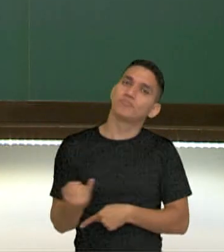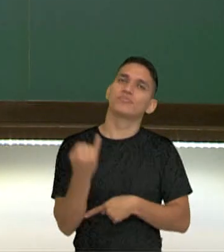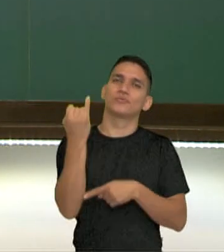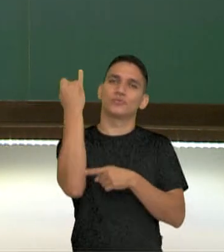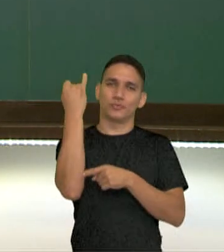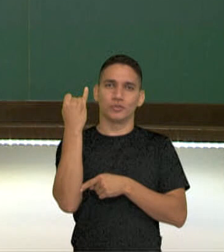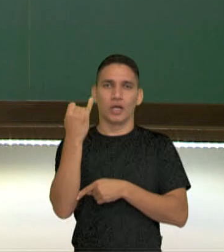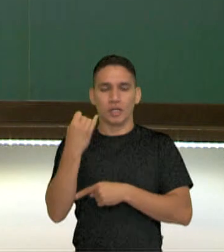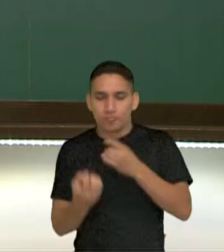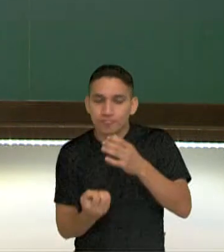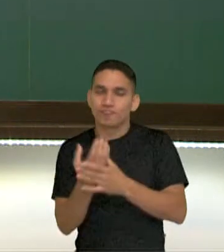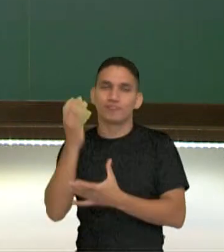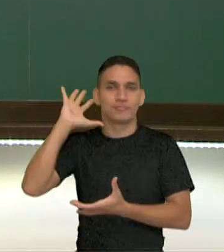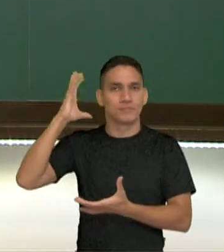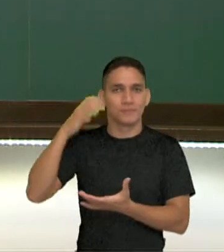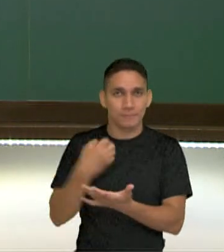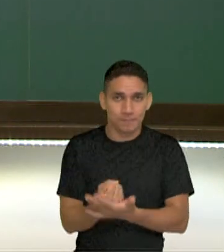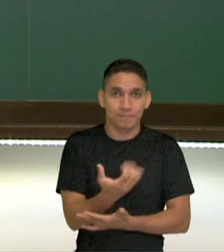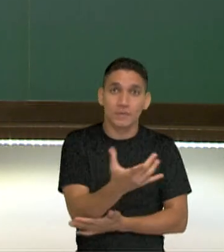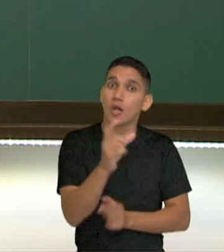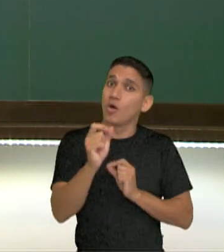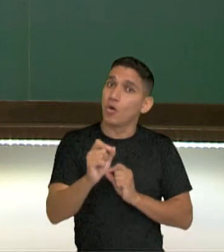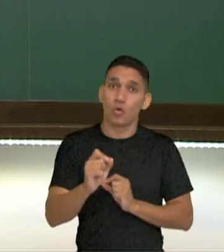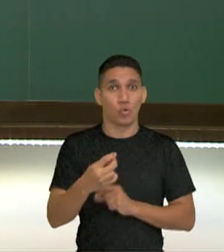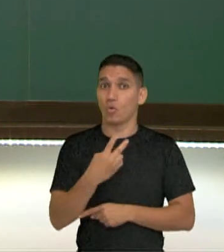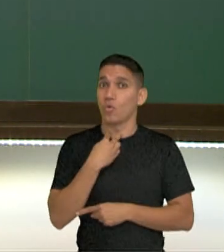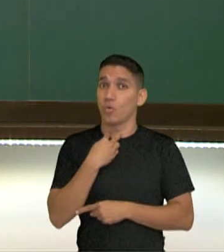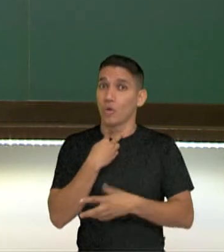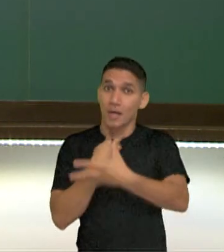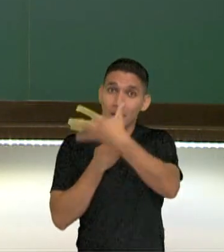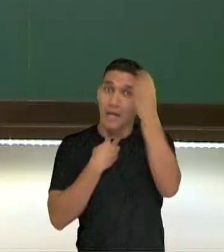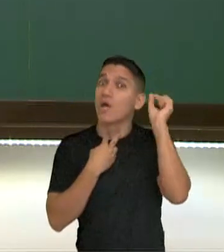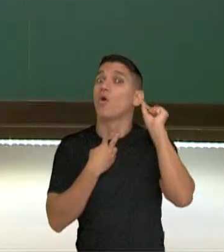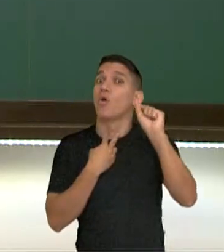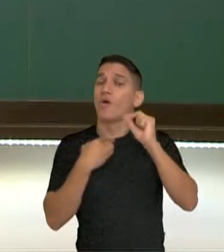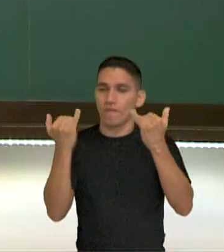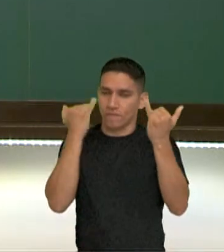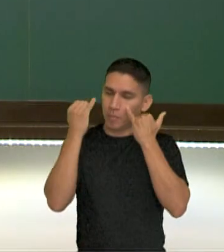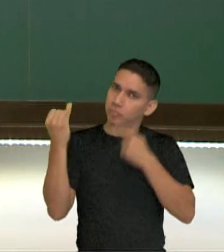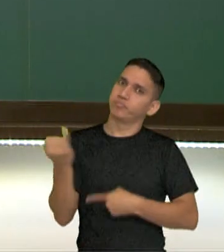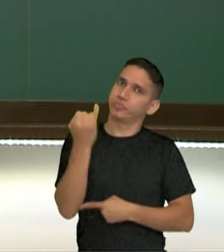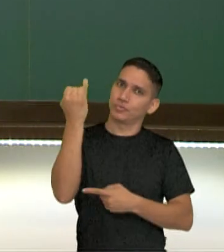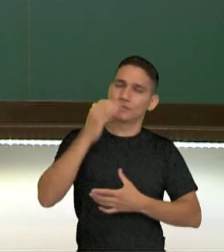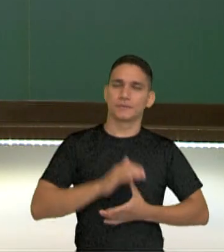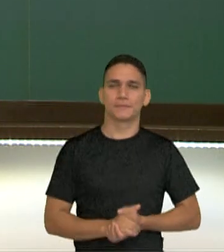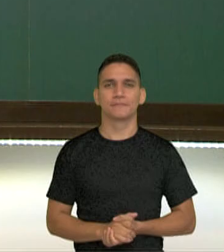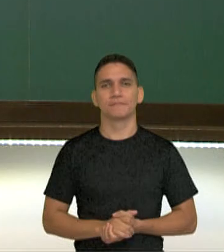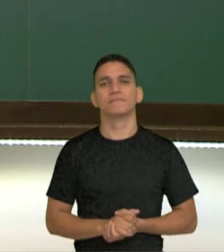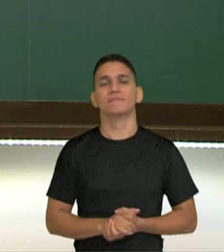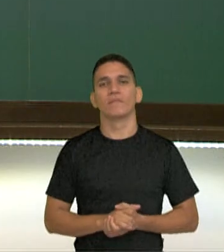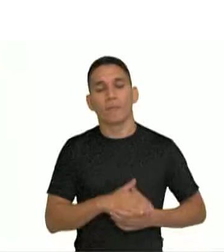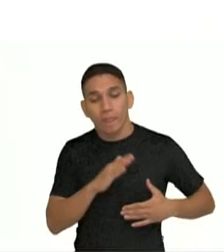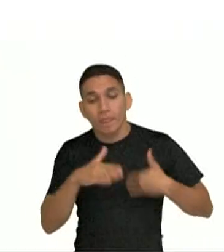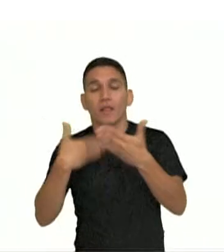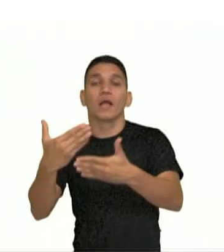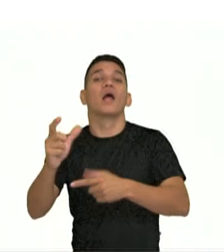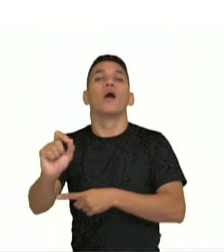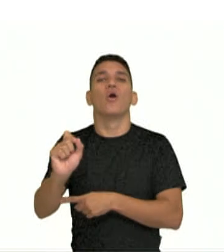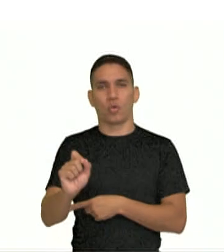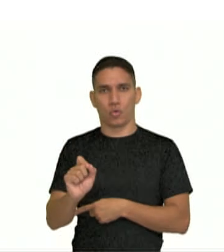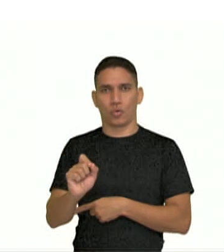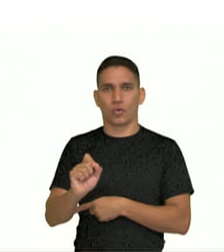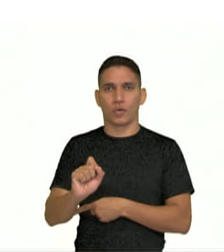do podcast e não deixar, né, não pode deixar de ser mencionadas informações importantes. Em seguida, separe